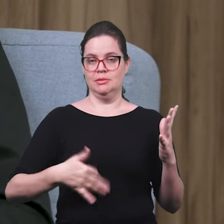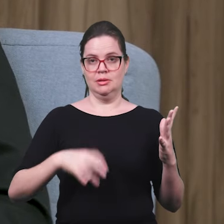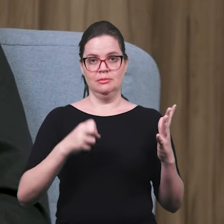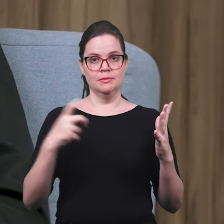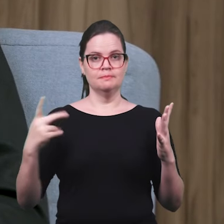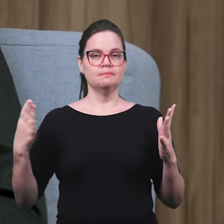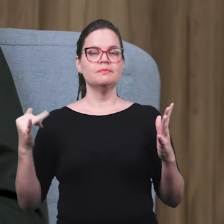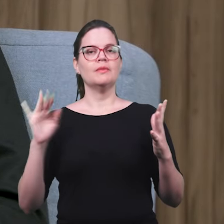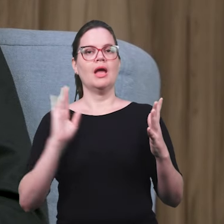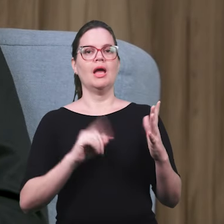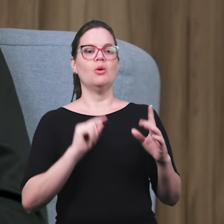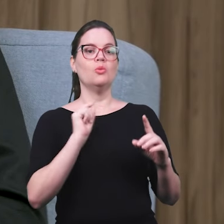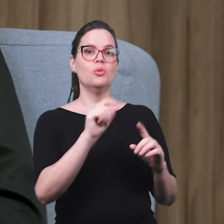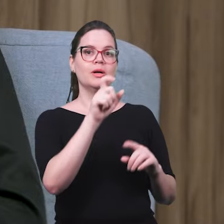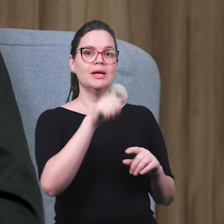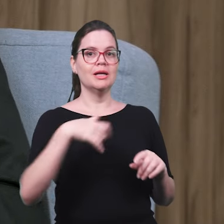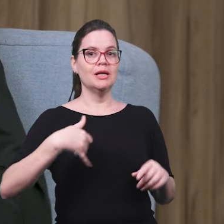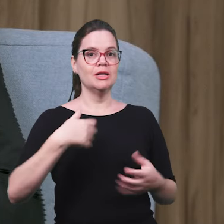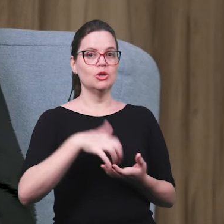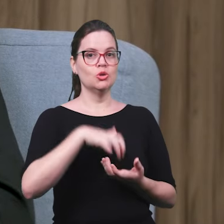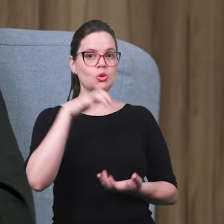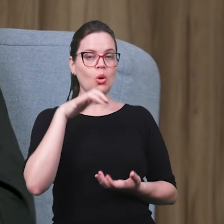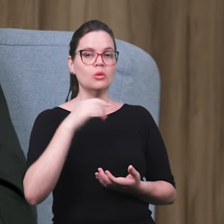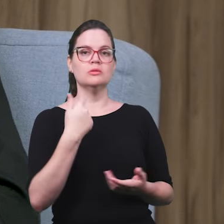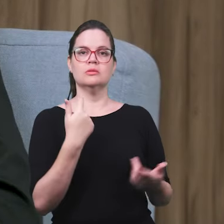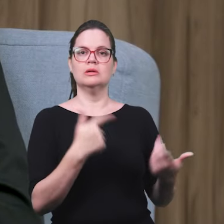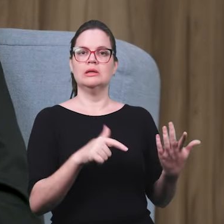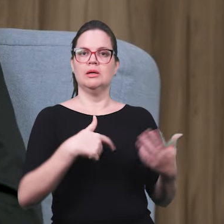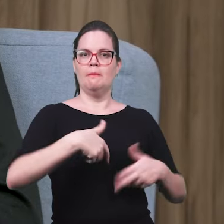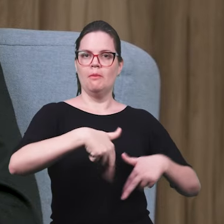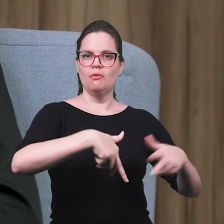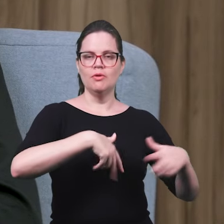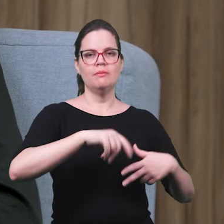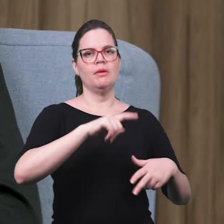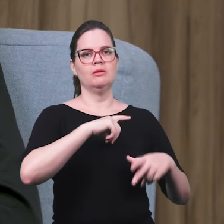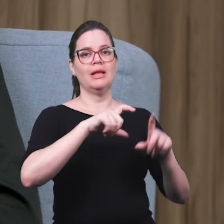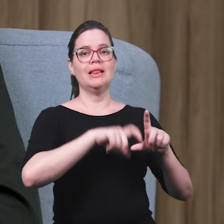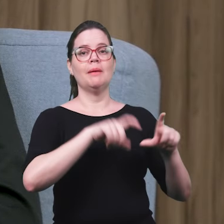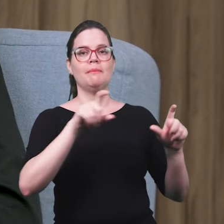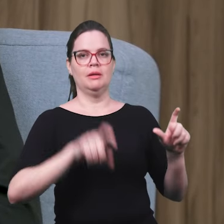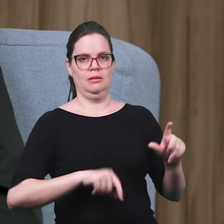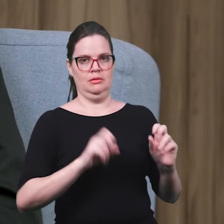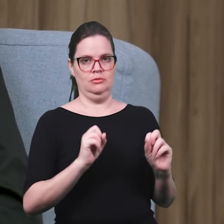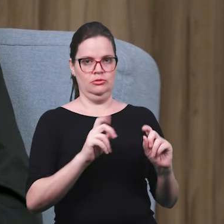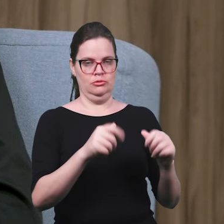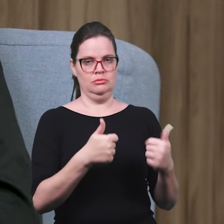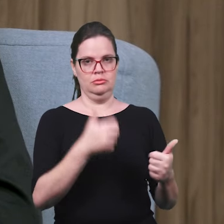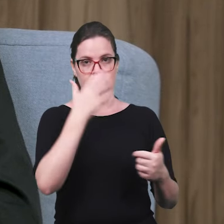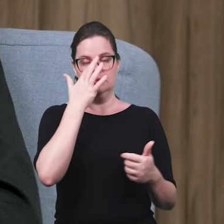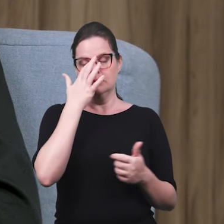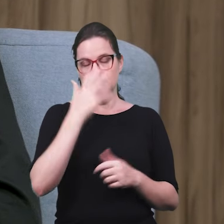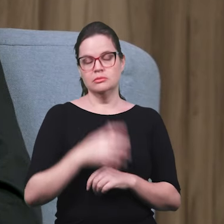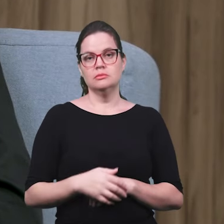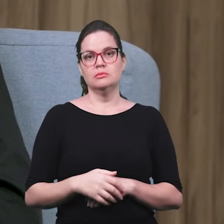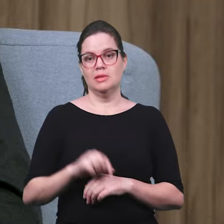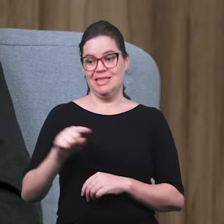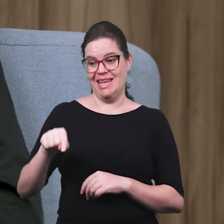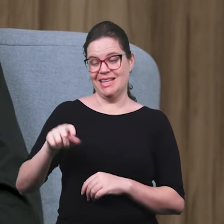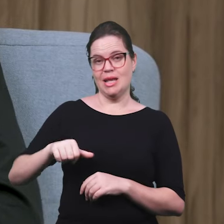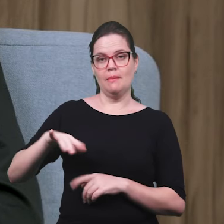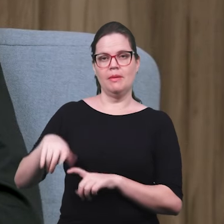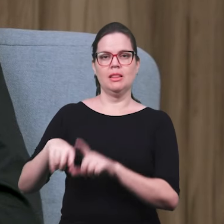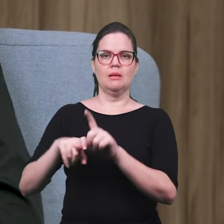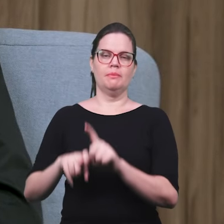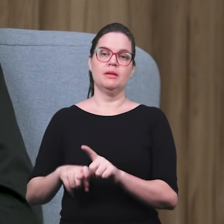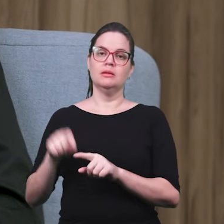anteriores, que tratam basicamente do idoso ativo. O idoso que requer uma atenção maior, inclusive esse que está